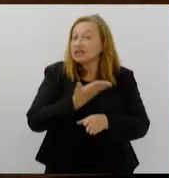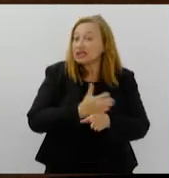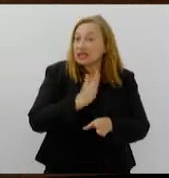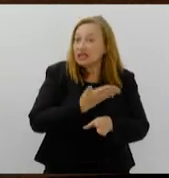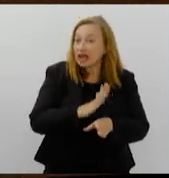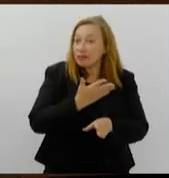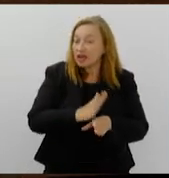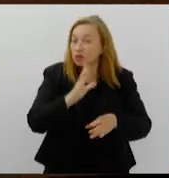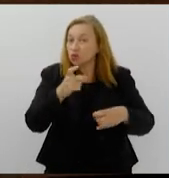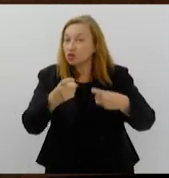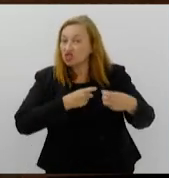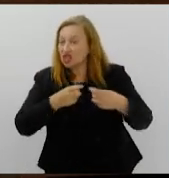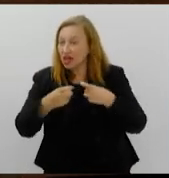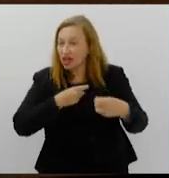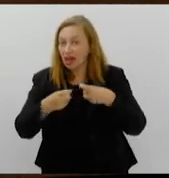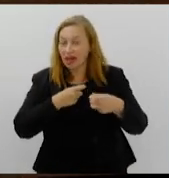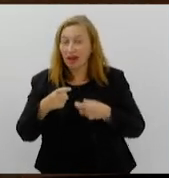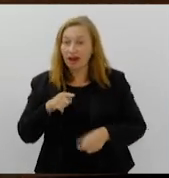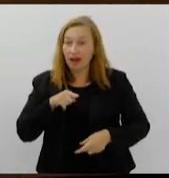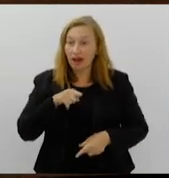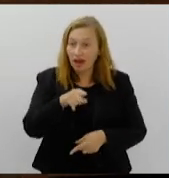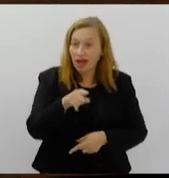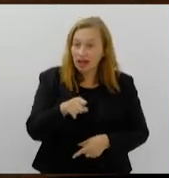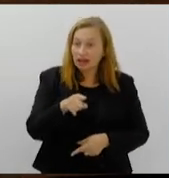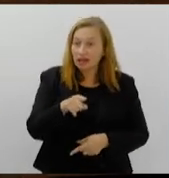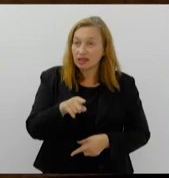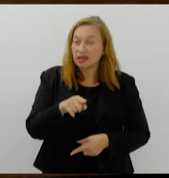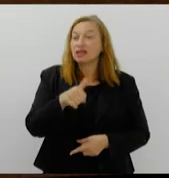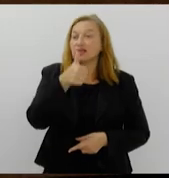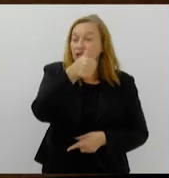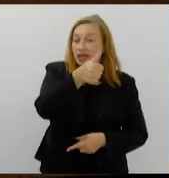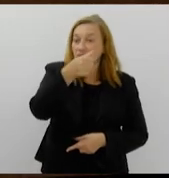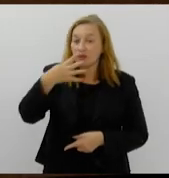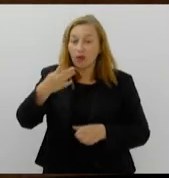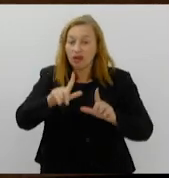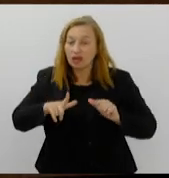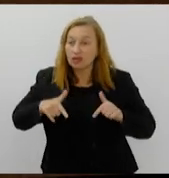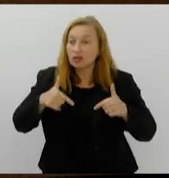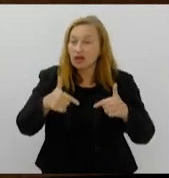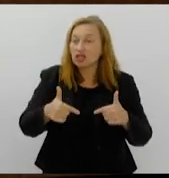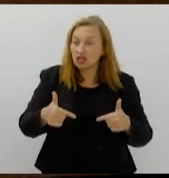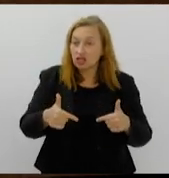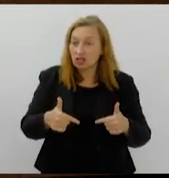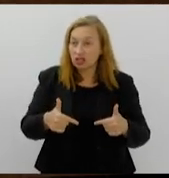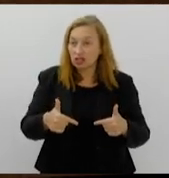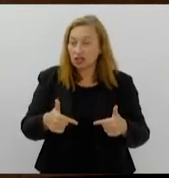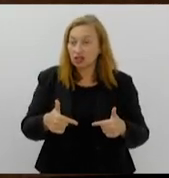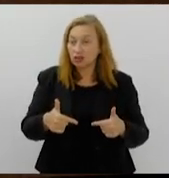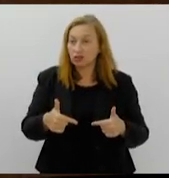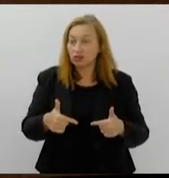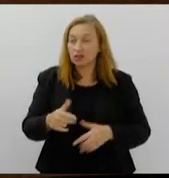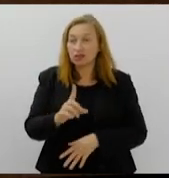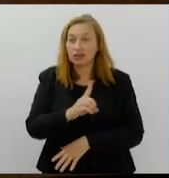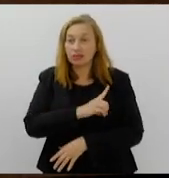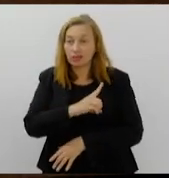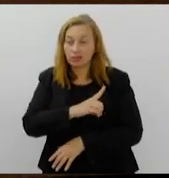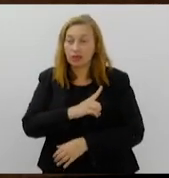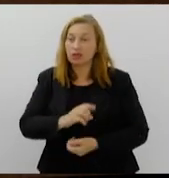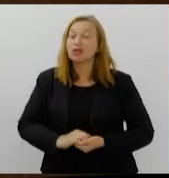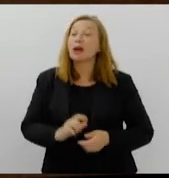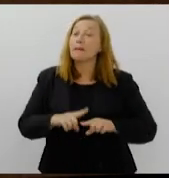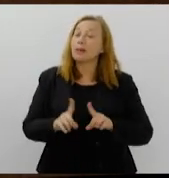treinamentos operacionais. O 14º tem agido, eu preciso deixar isso muito claro. Só